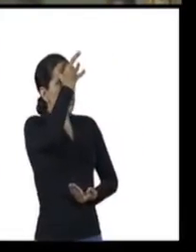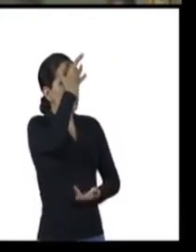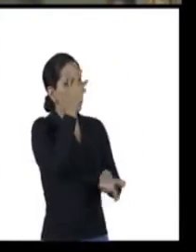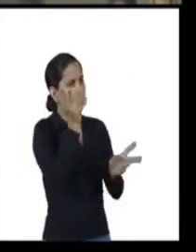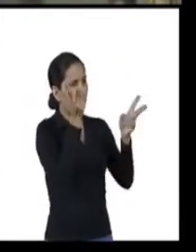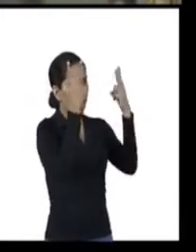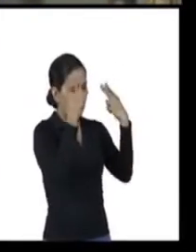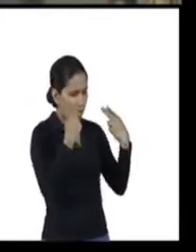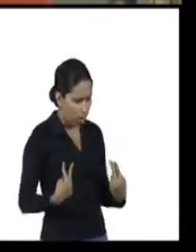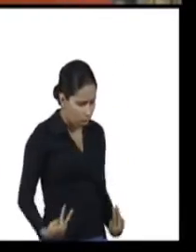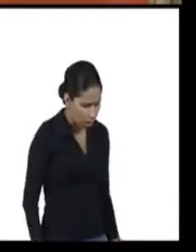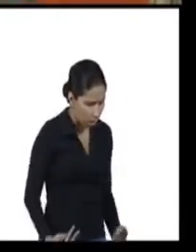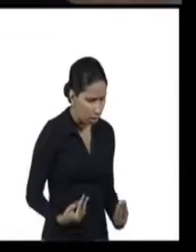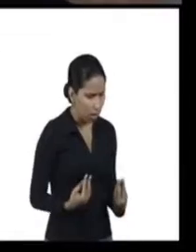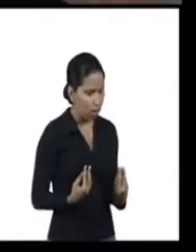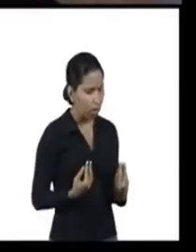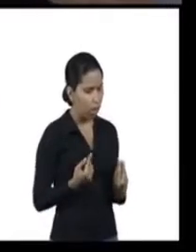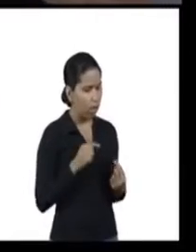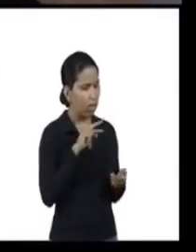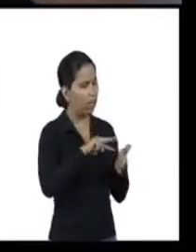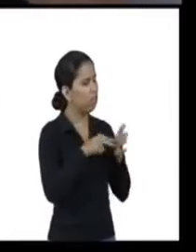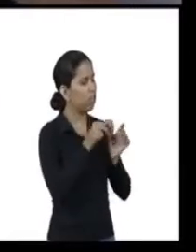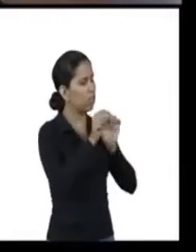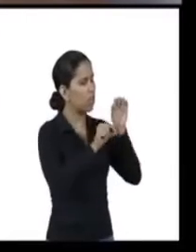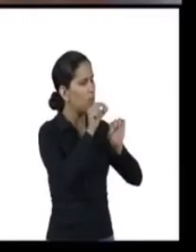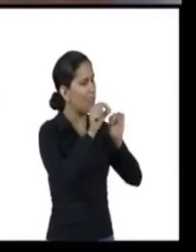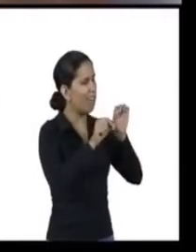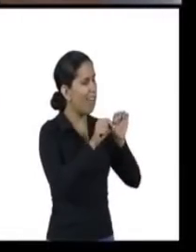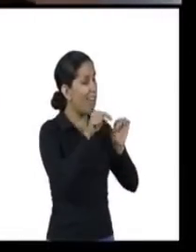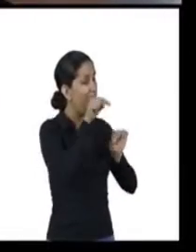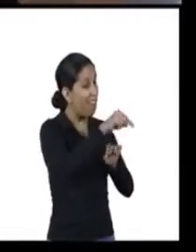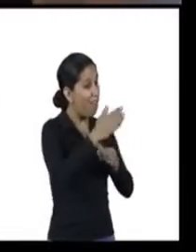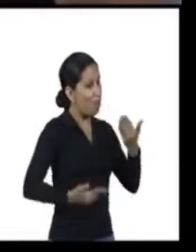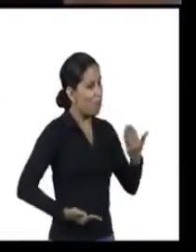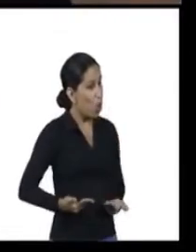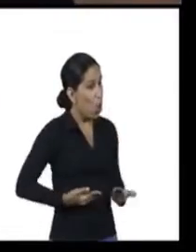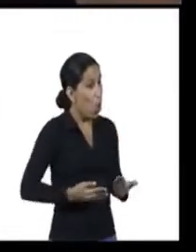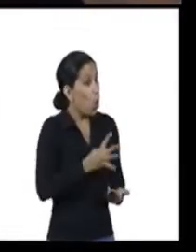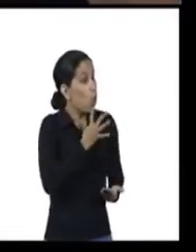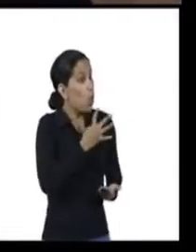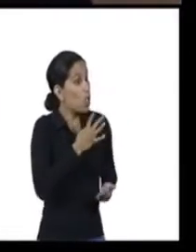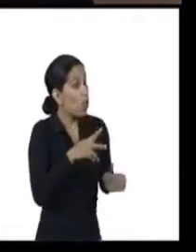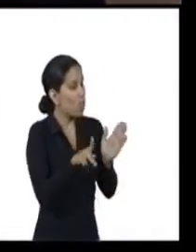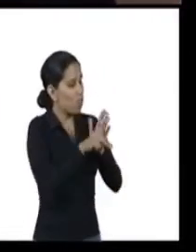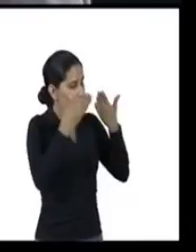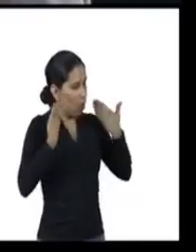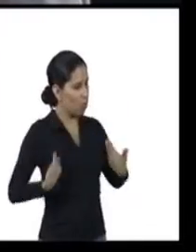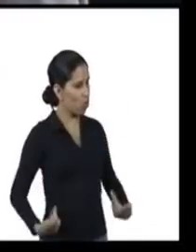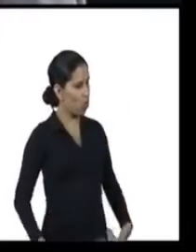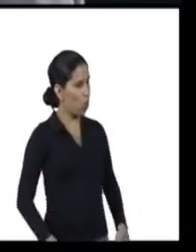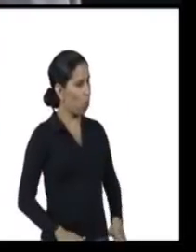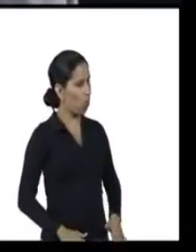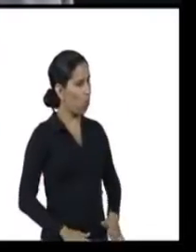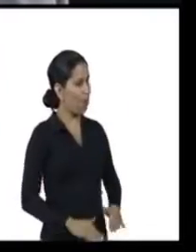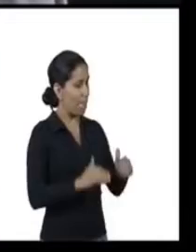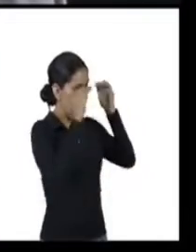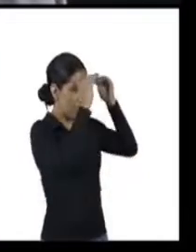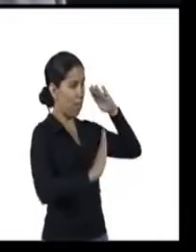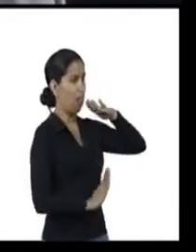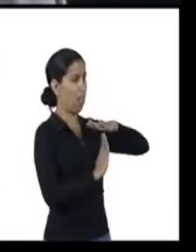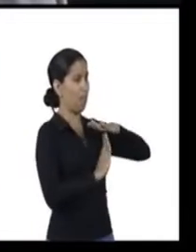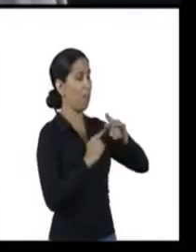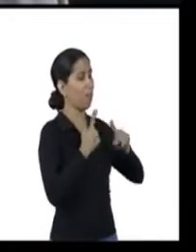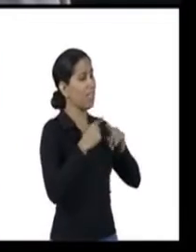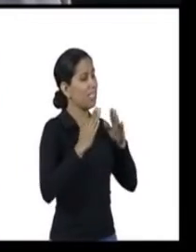que a gente chama de consciência corporal? É o trabalhador conhecer o seu corpo e respeitar os seus limites. E na maioria das vezes o